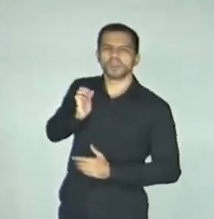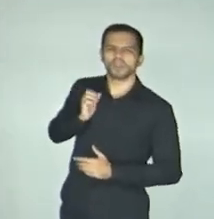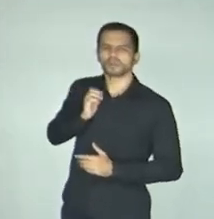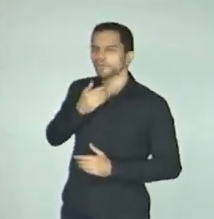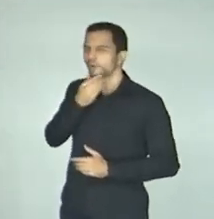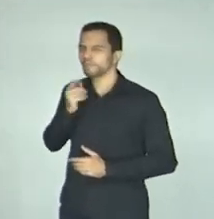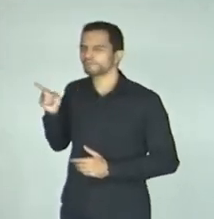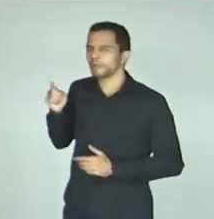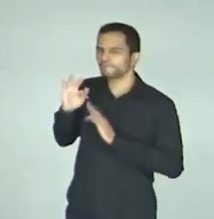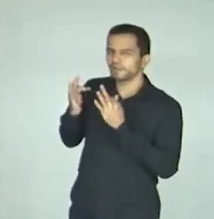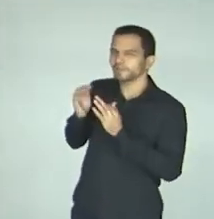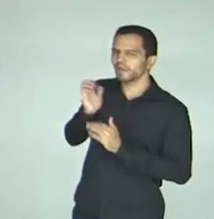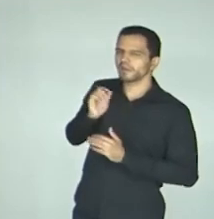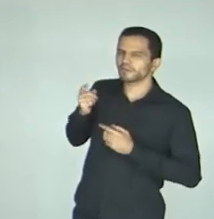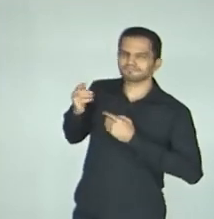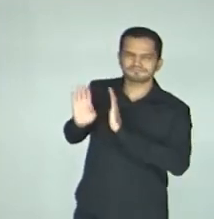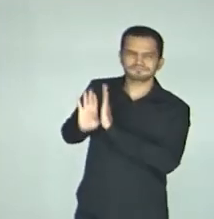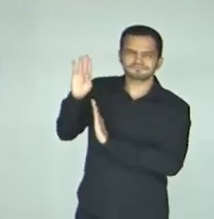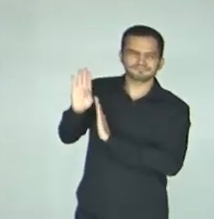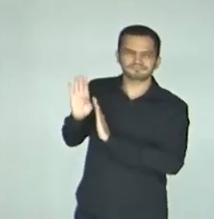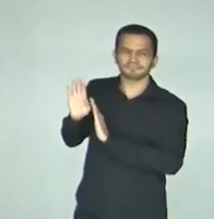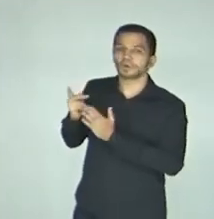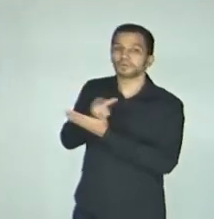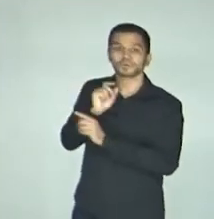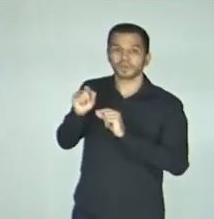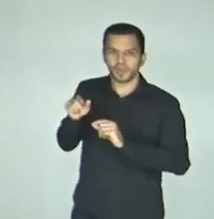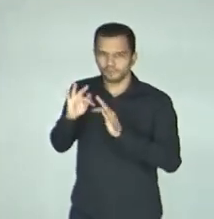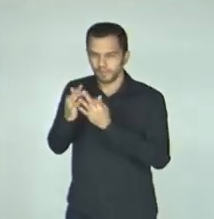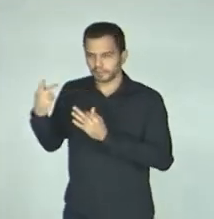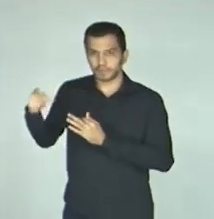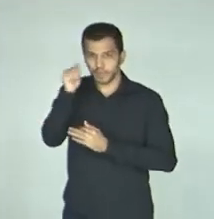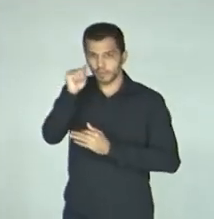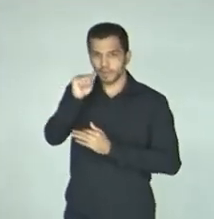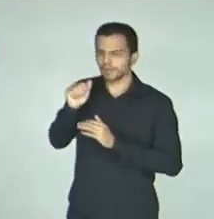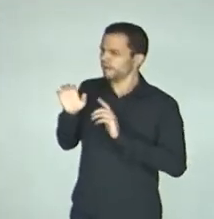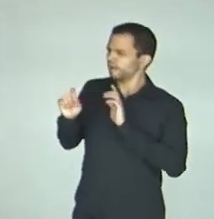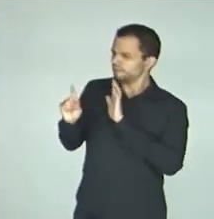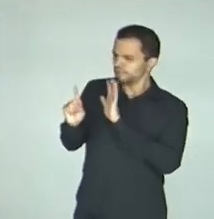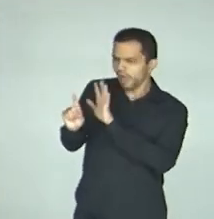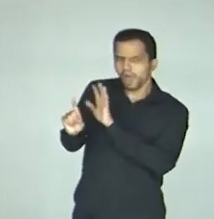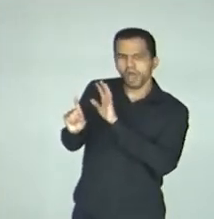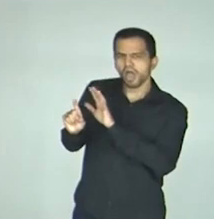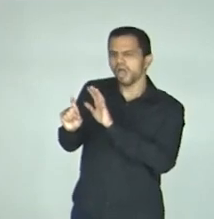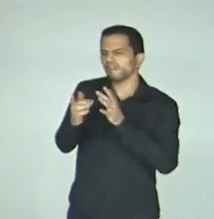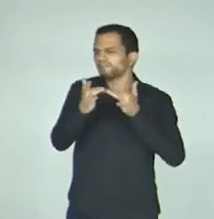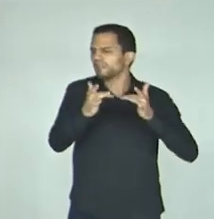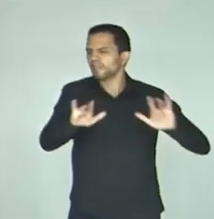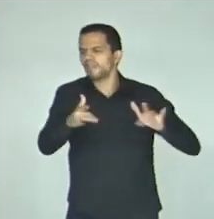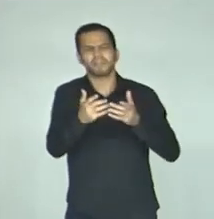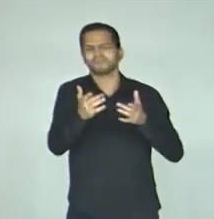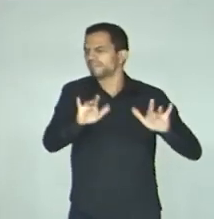família tinha bens a recuperação da família dela ela acabou deixando o menino de